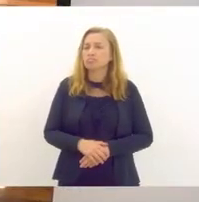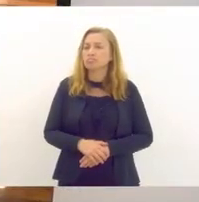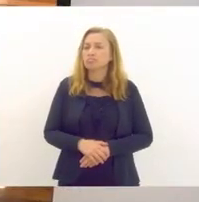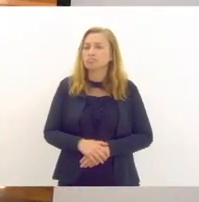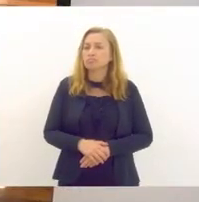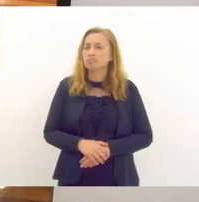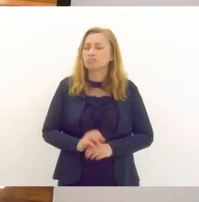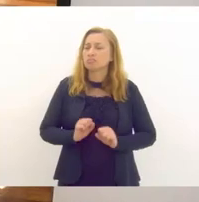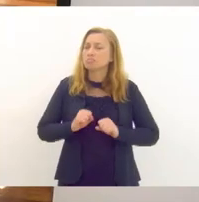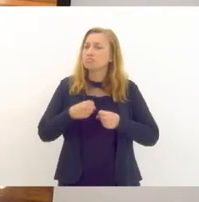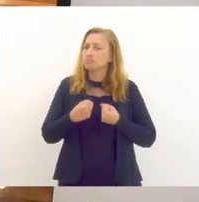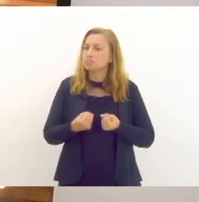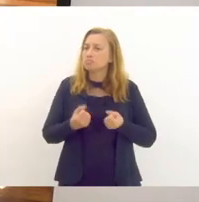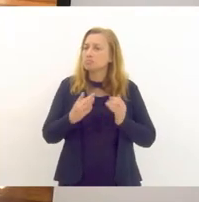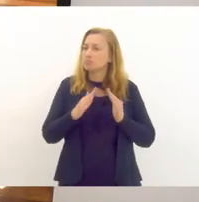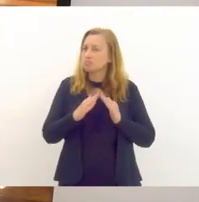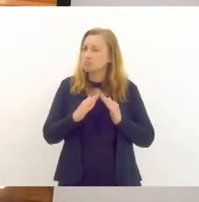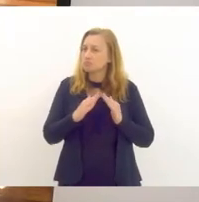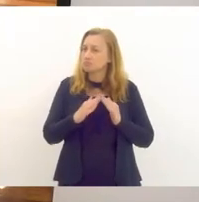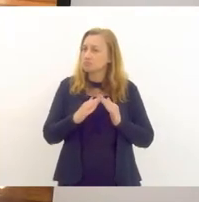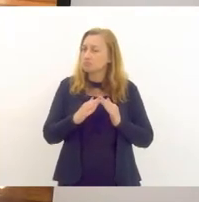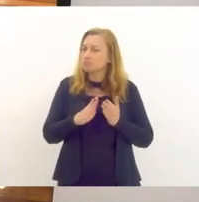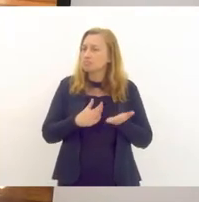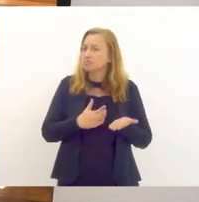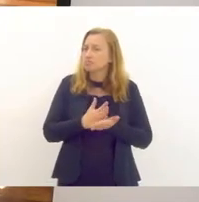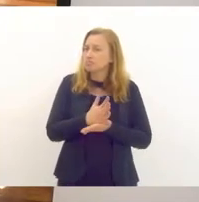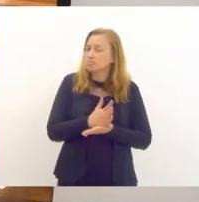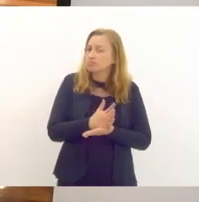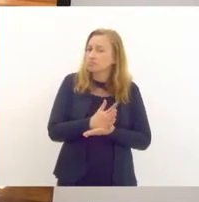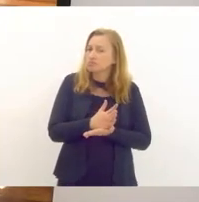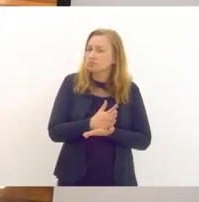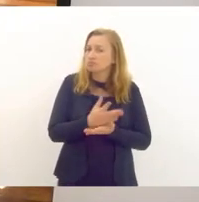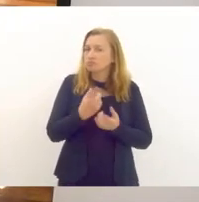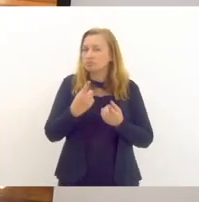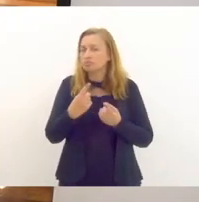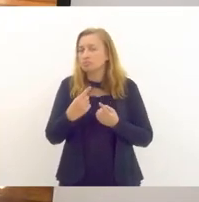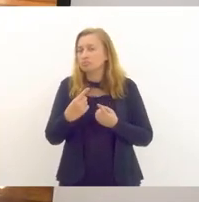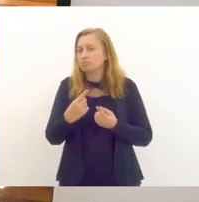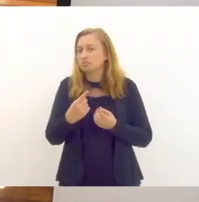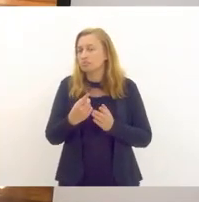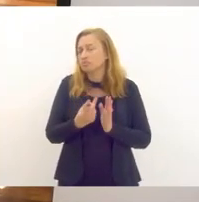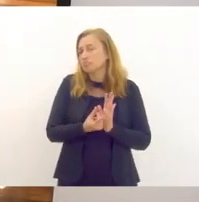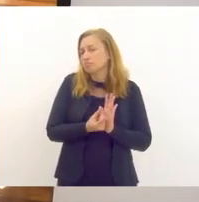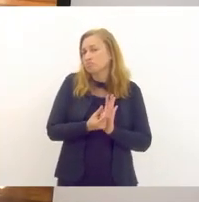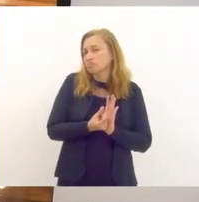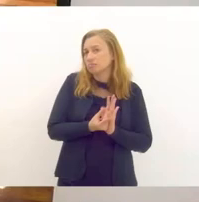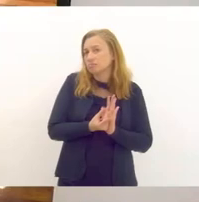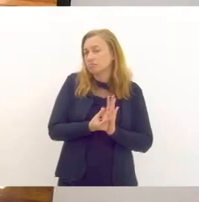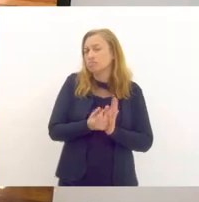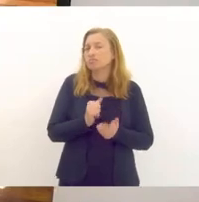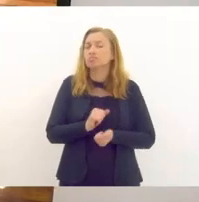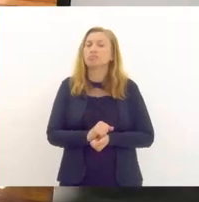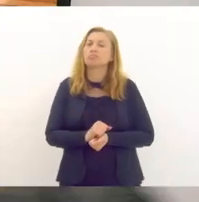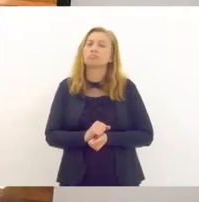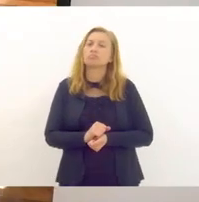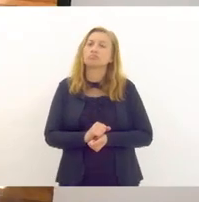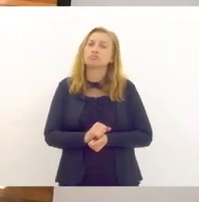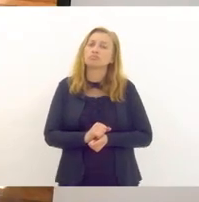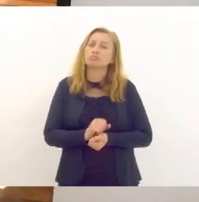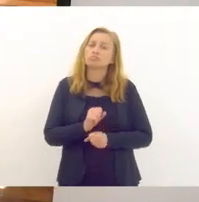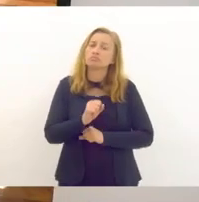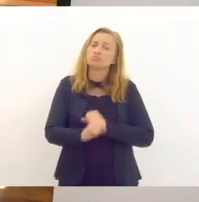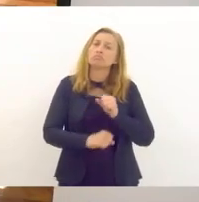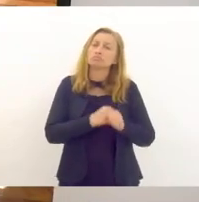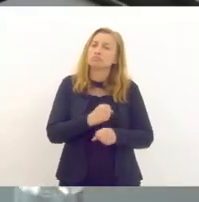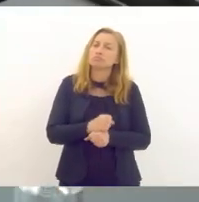um esforço da casa para provar conta para provar orçamento para o ano que